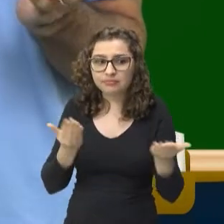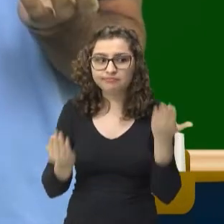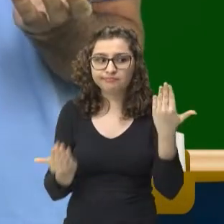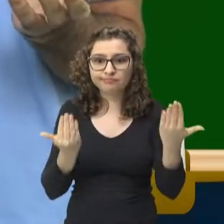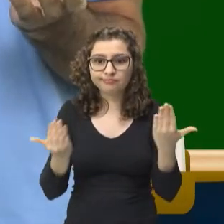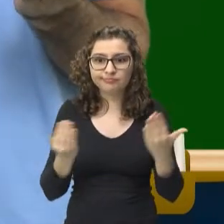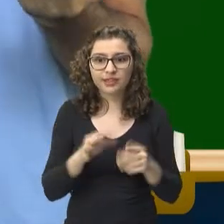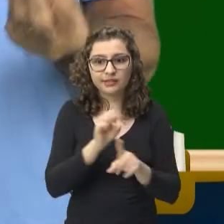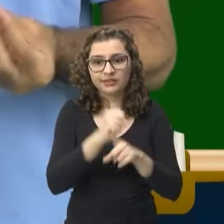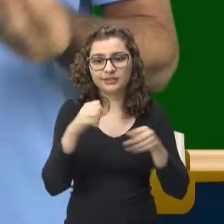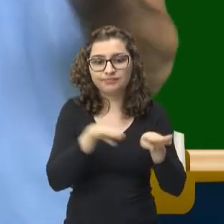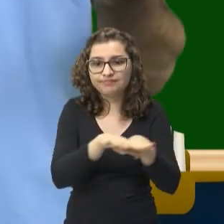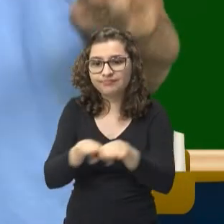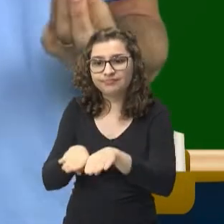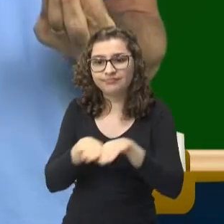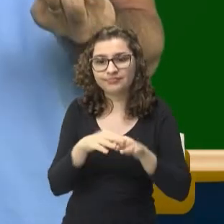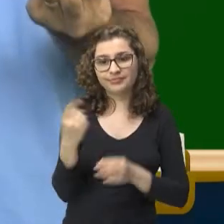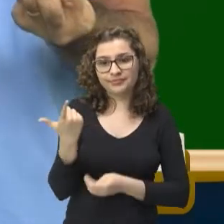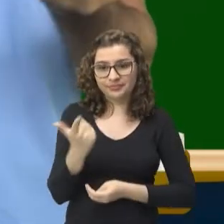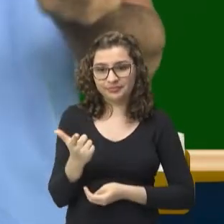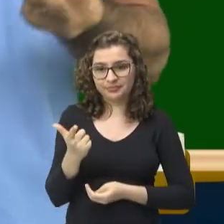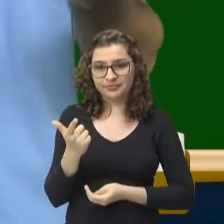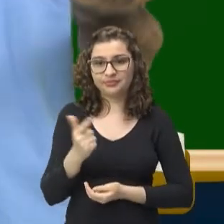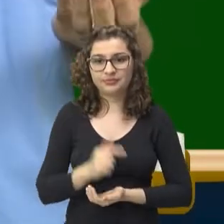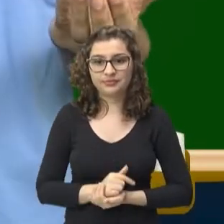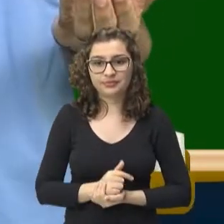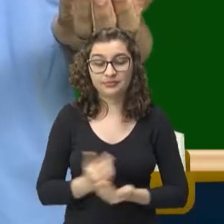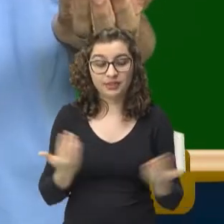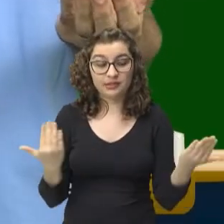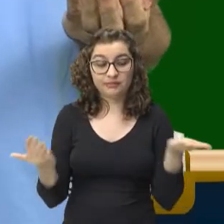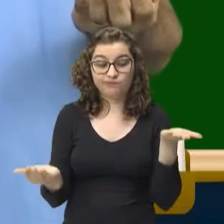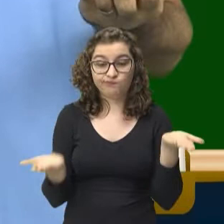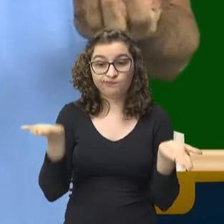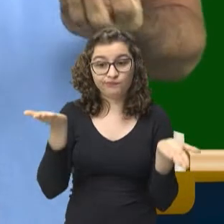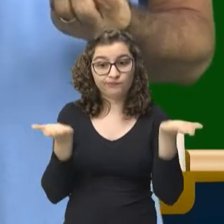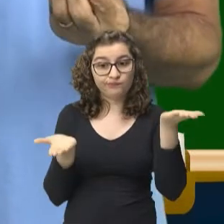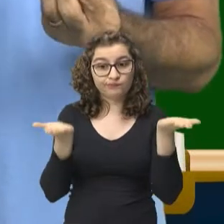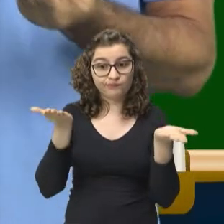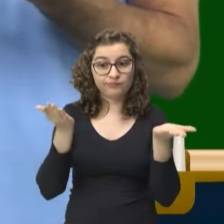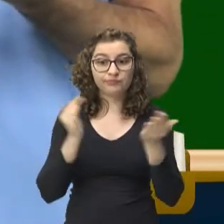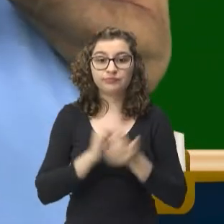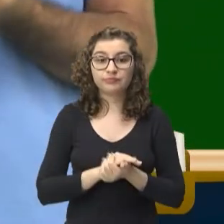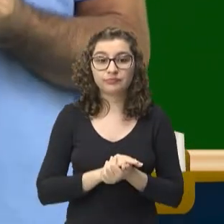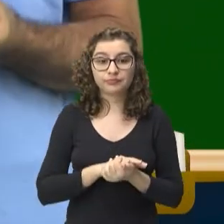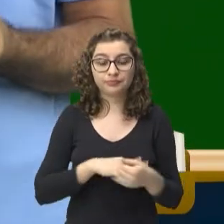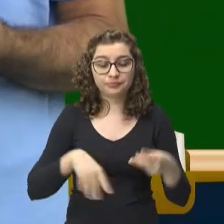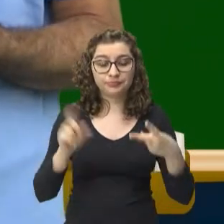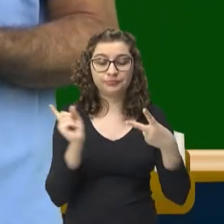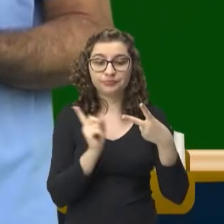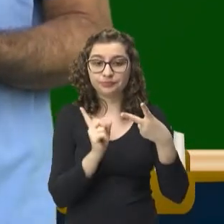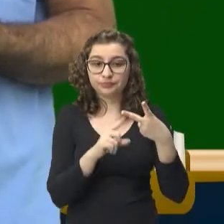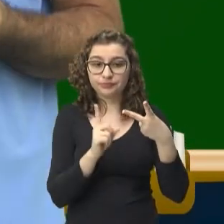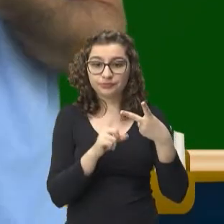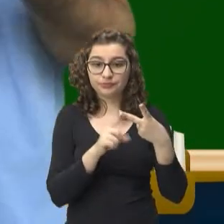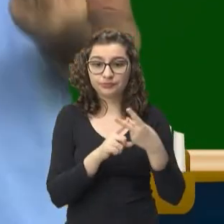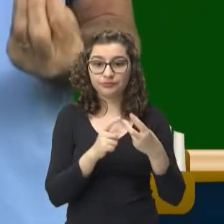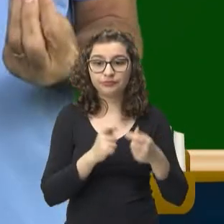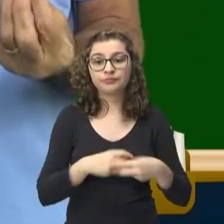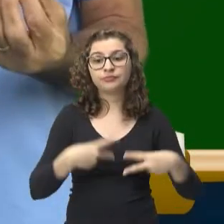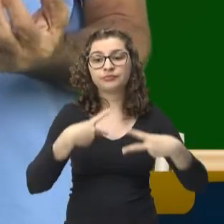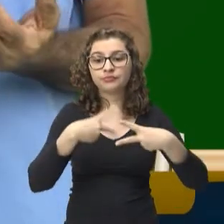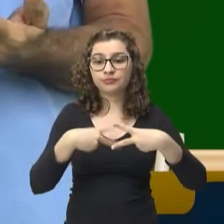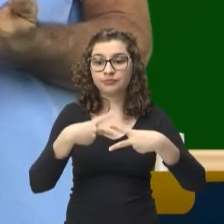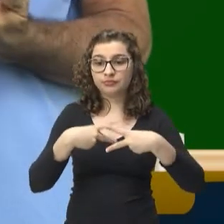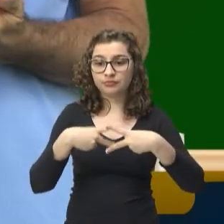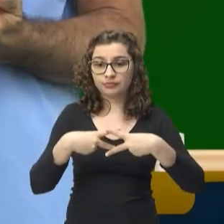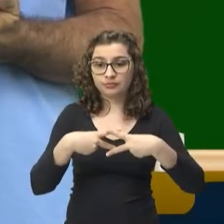ela não é harmônica, ela tem lados diferentes. E tem um sentido administrativo, né? As políticas